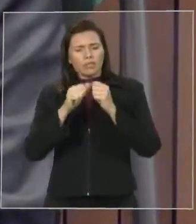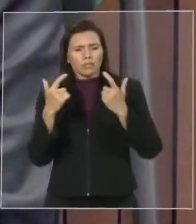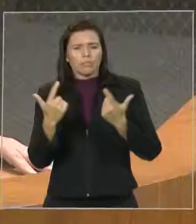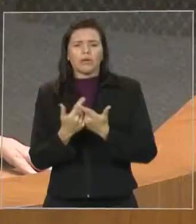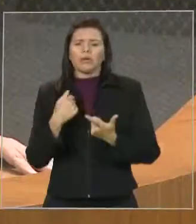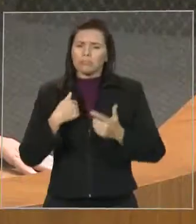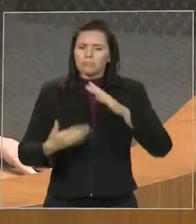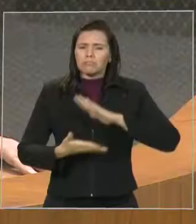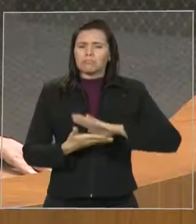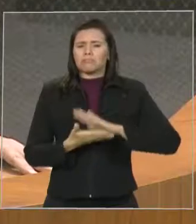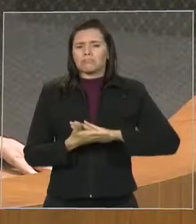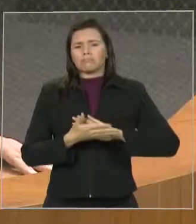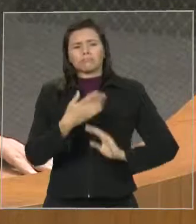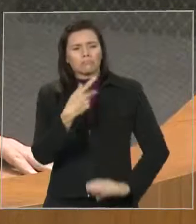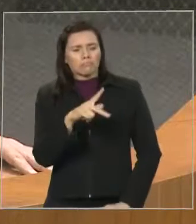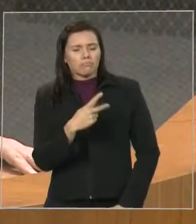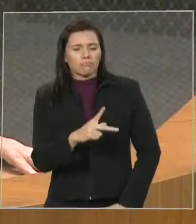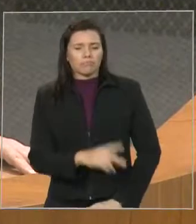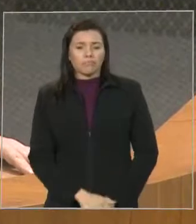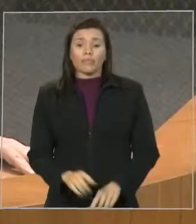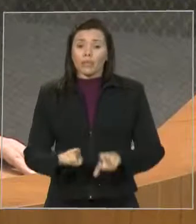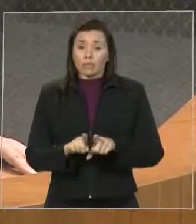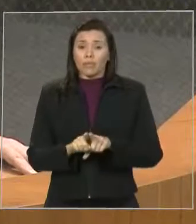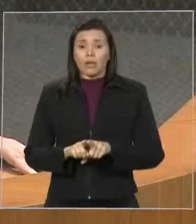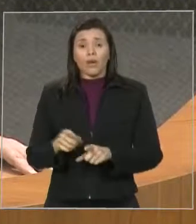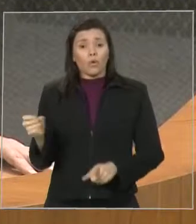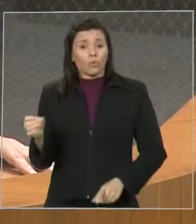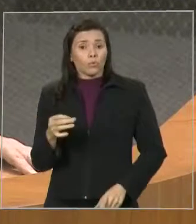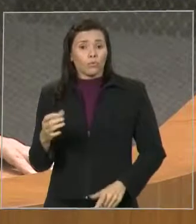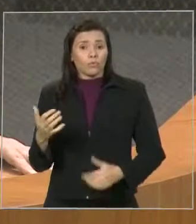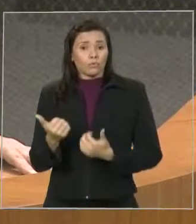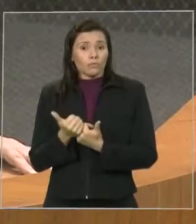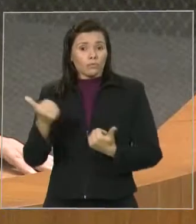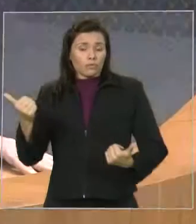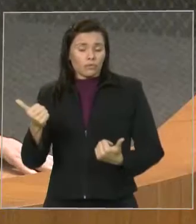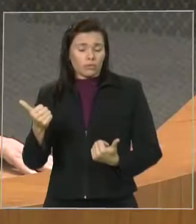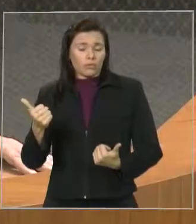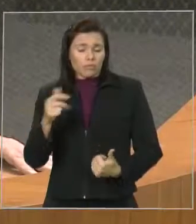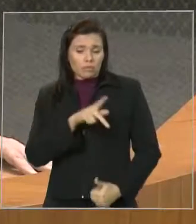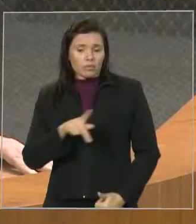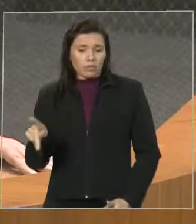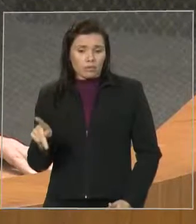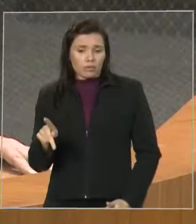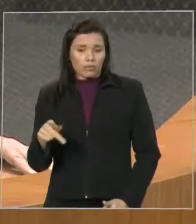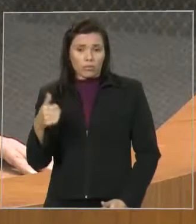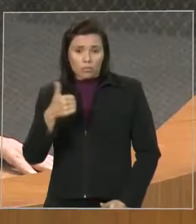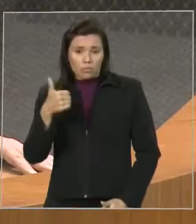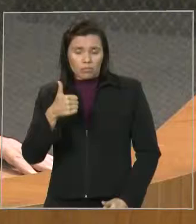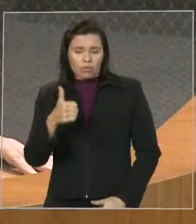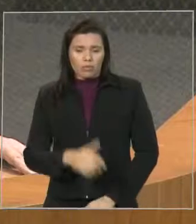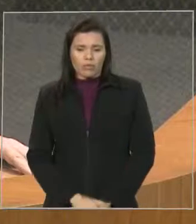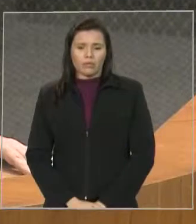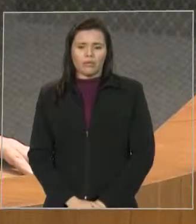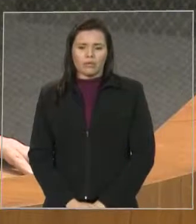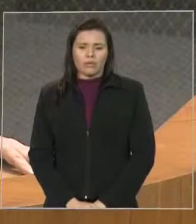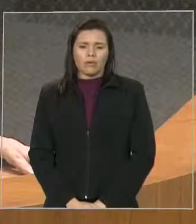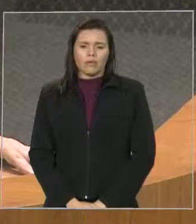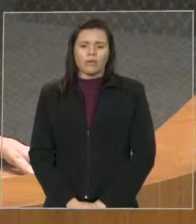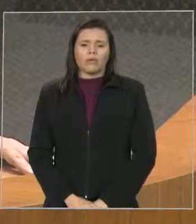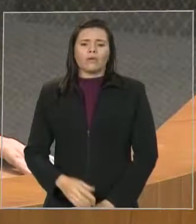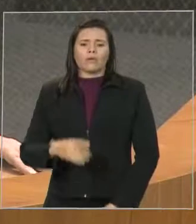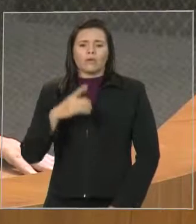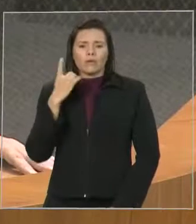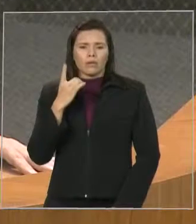saudar também o nosso novo primeiro vice-presidente, meu amigo deputado Fábio Macedo. Parabéns pelo novo